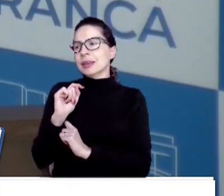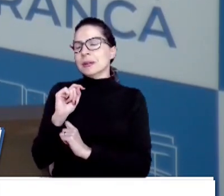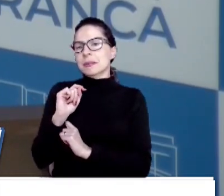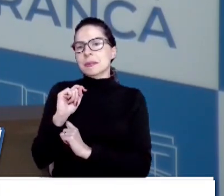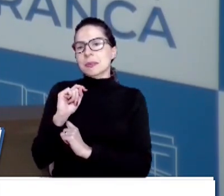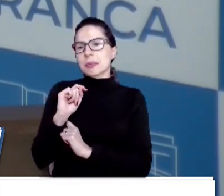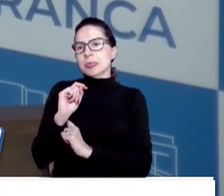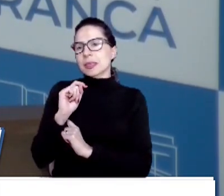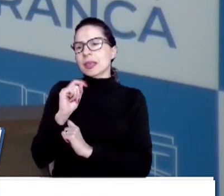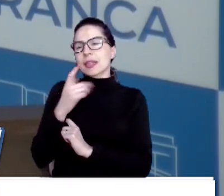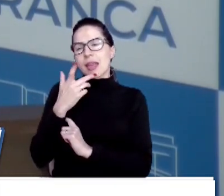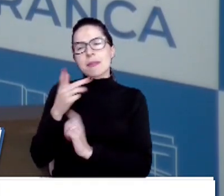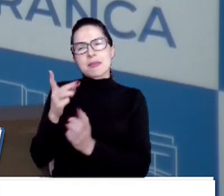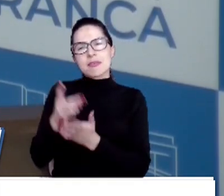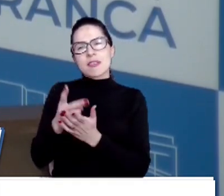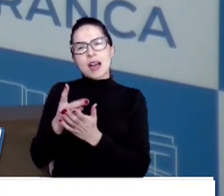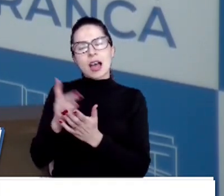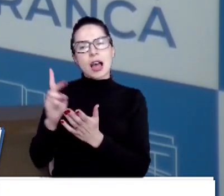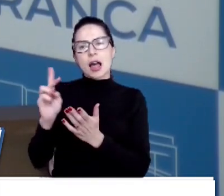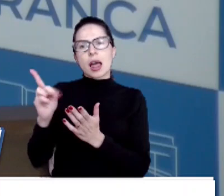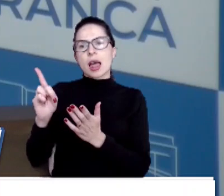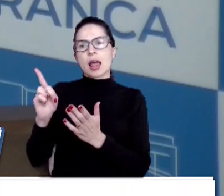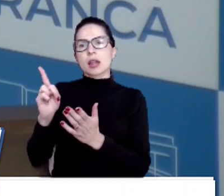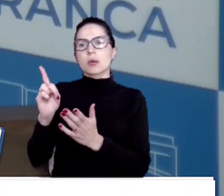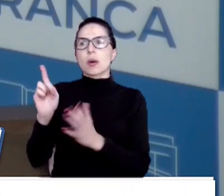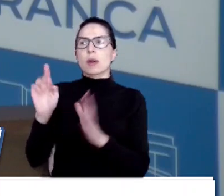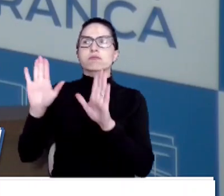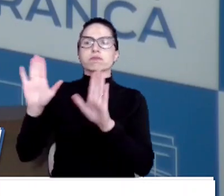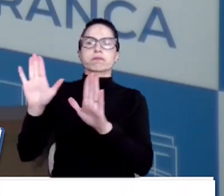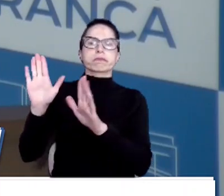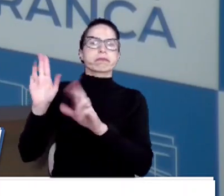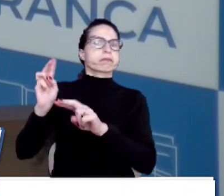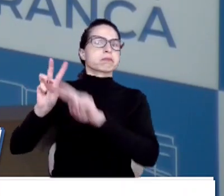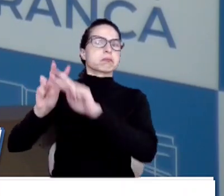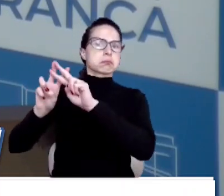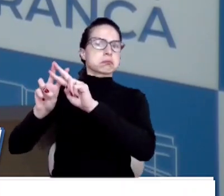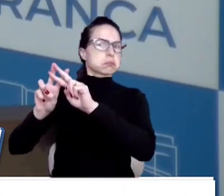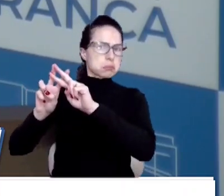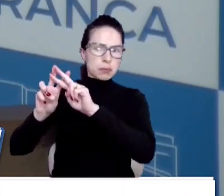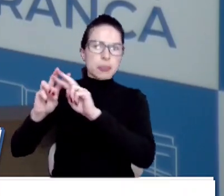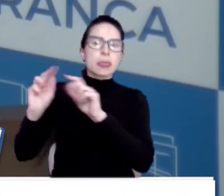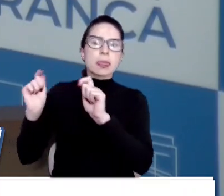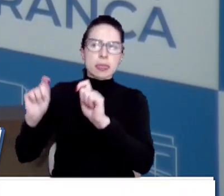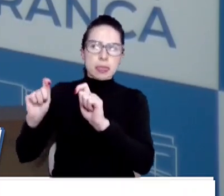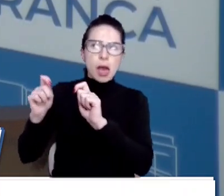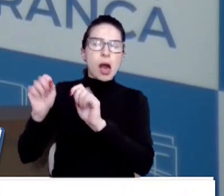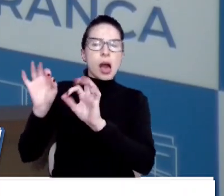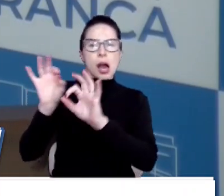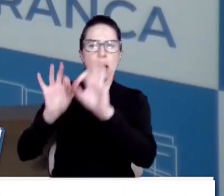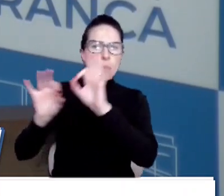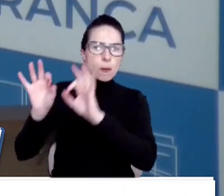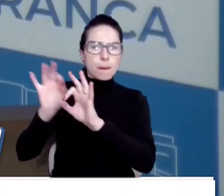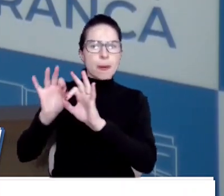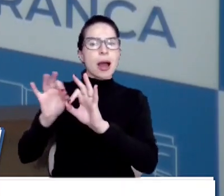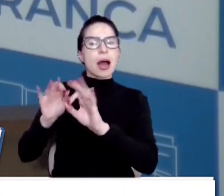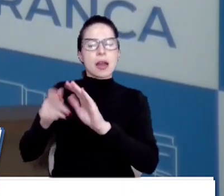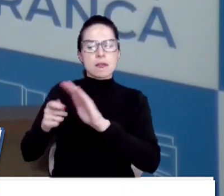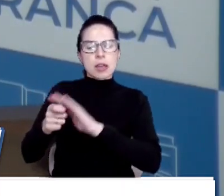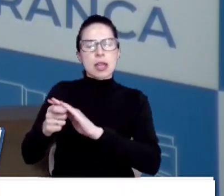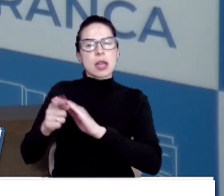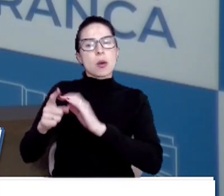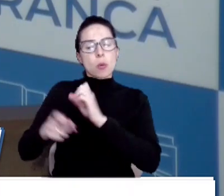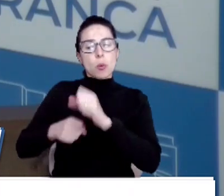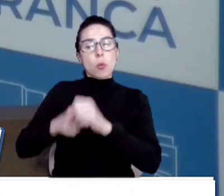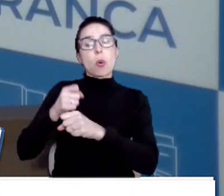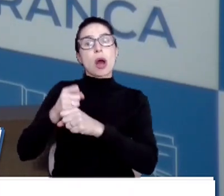ditado ela não é imbestível ao contrário ela vai ser mexida ao longo do exercício do ano